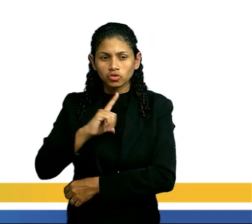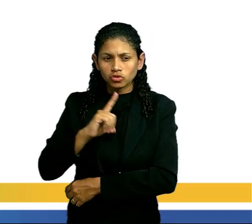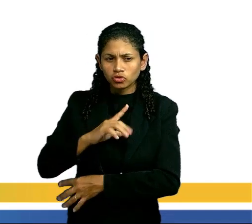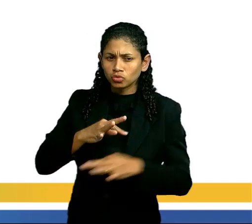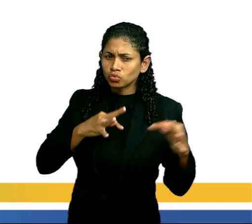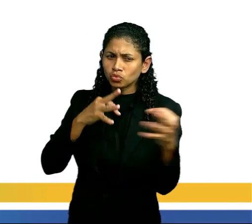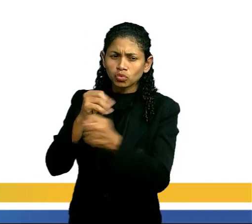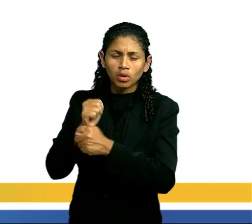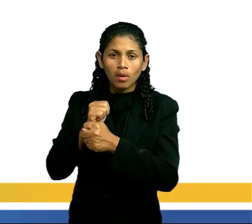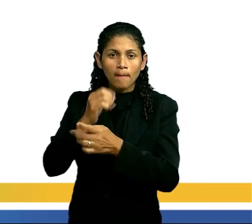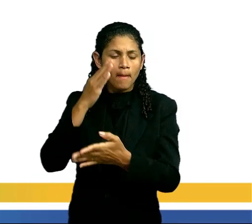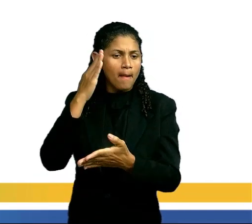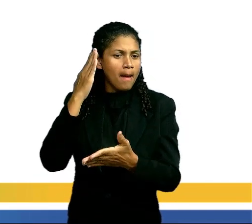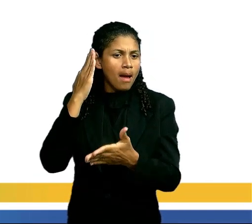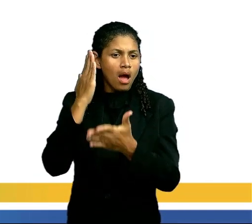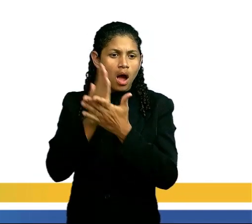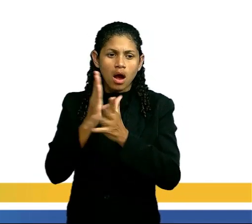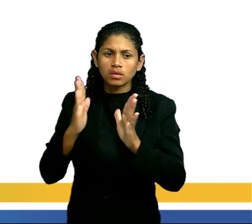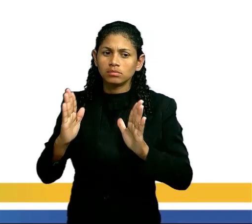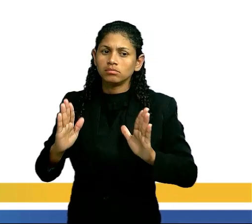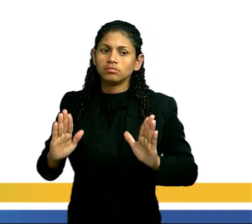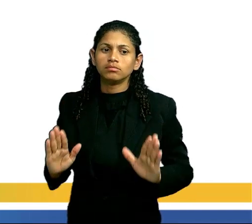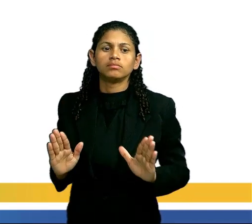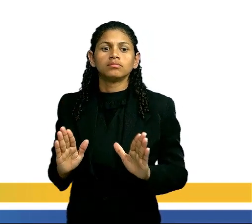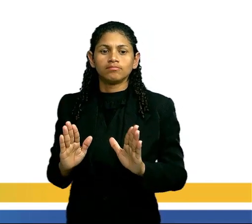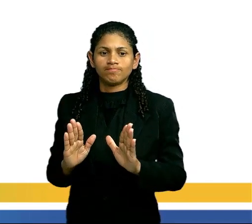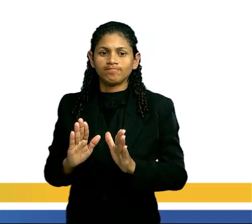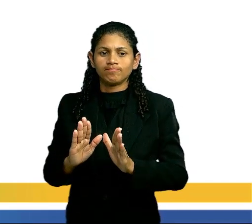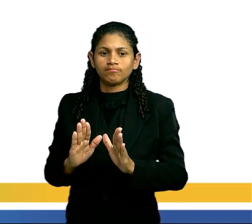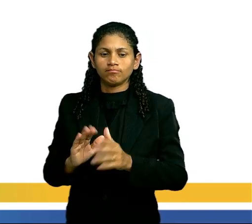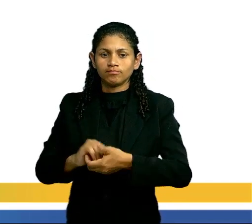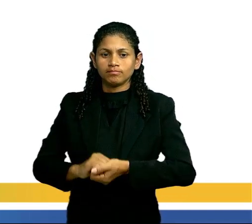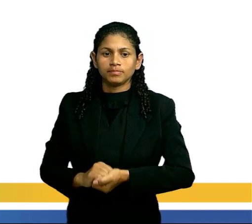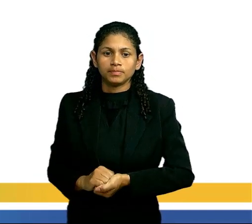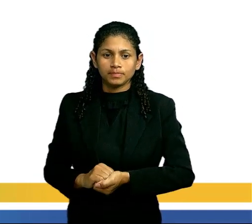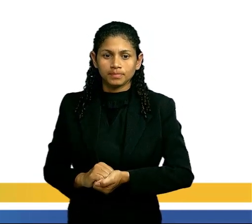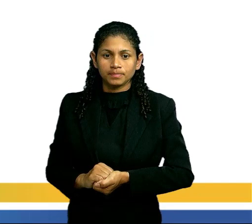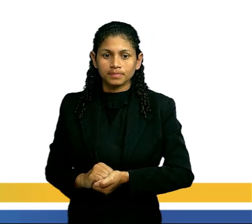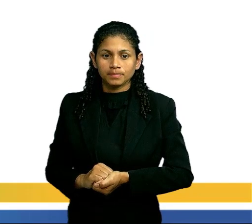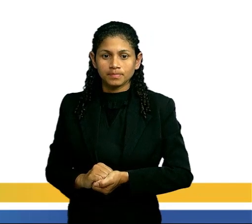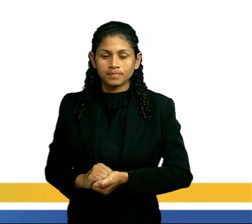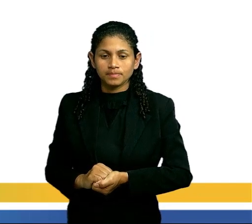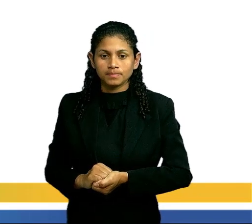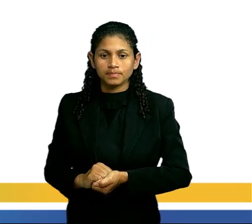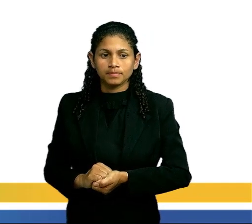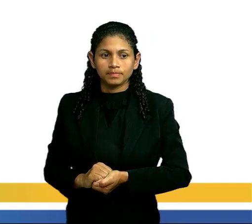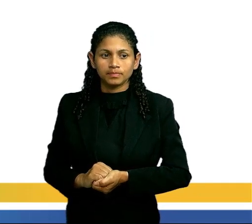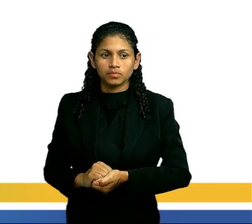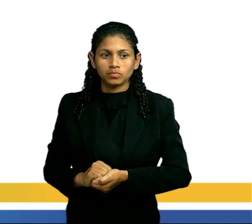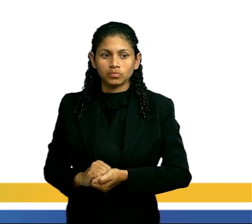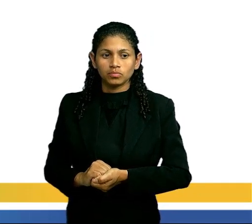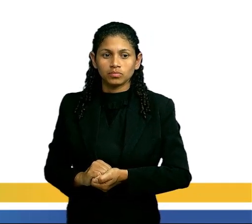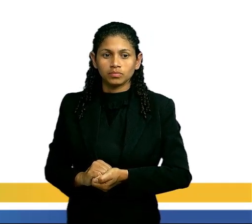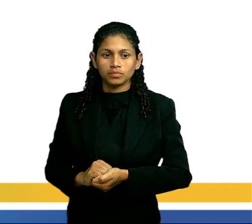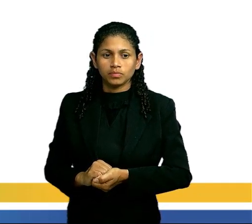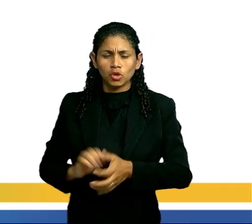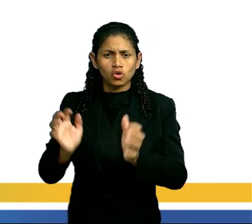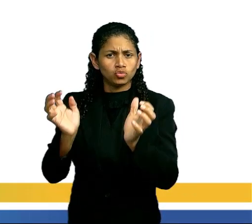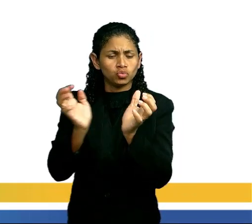se decide e tudo se complica. Em um abrasivo contexto mundial, eram